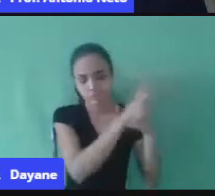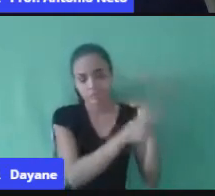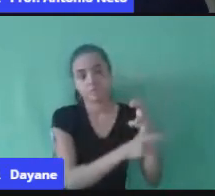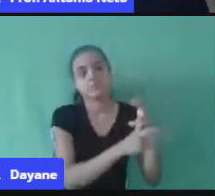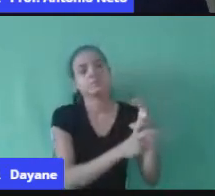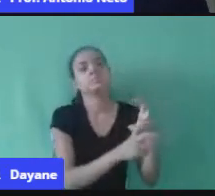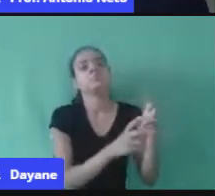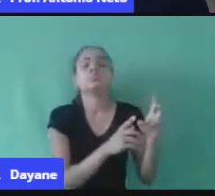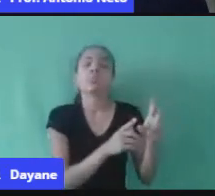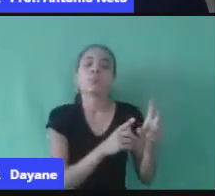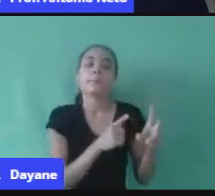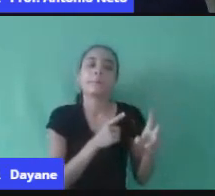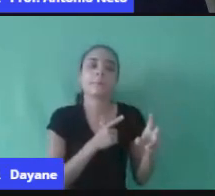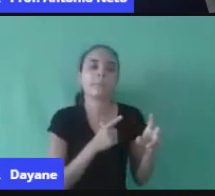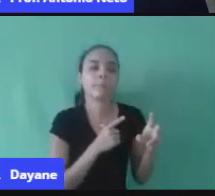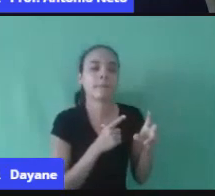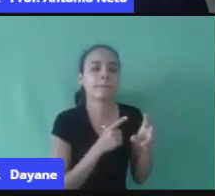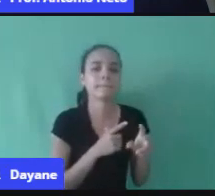Prosa. Próximo.